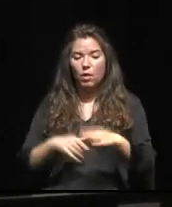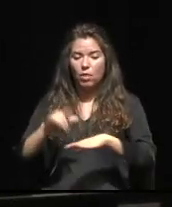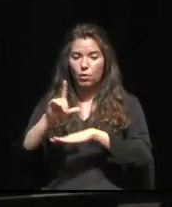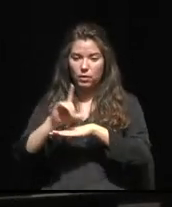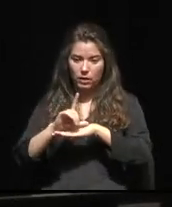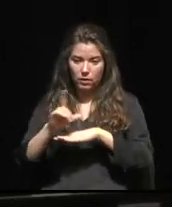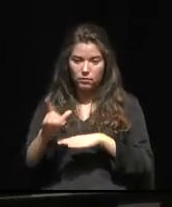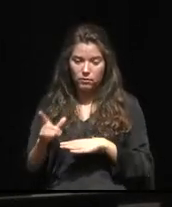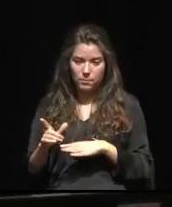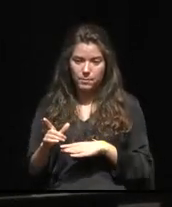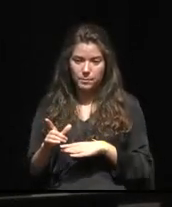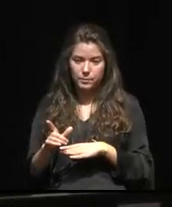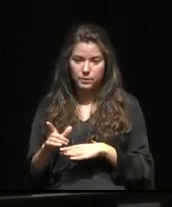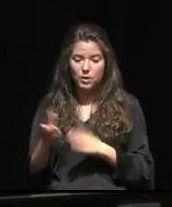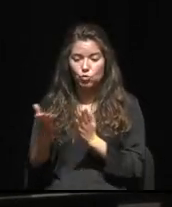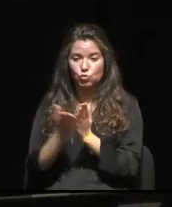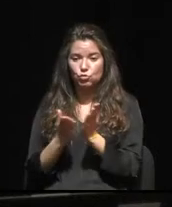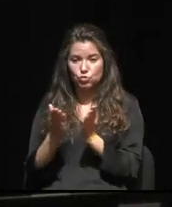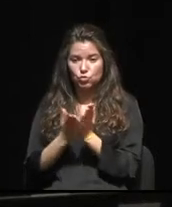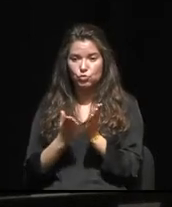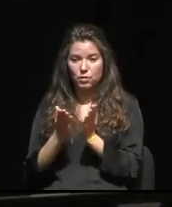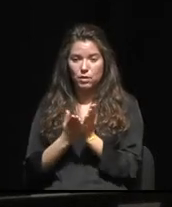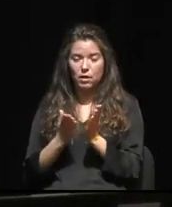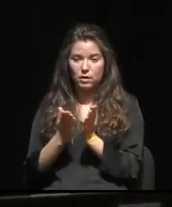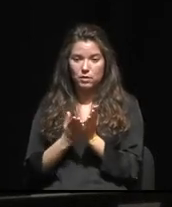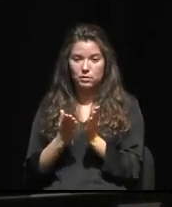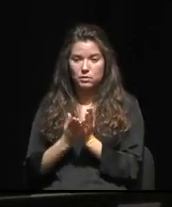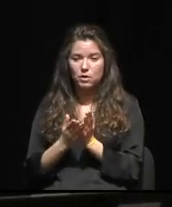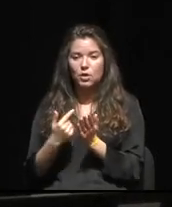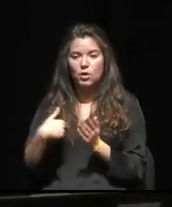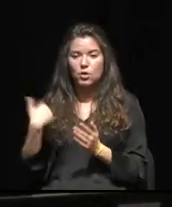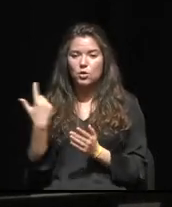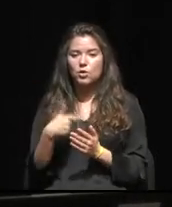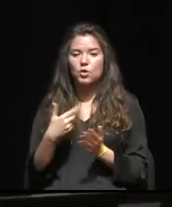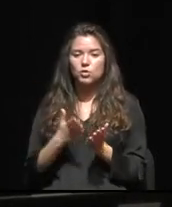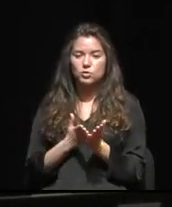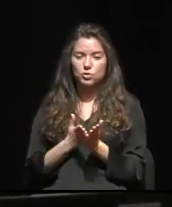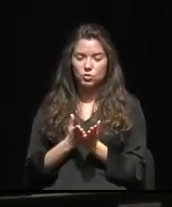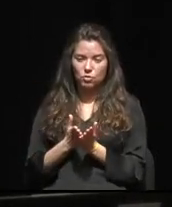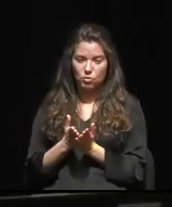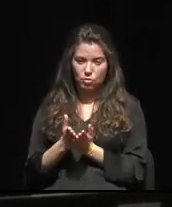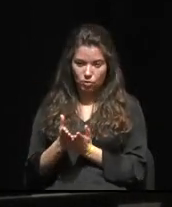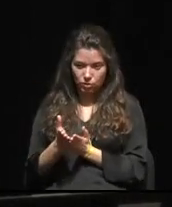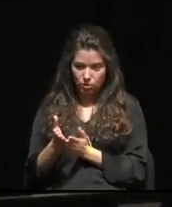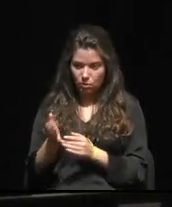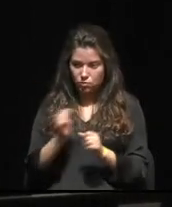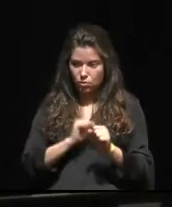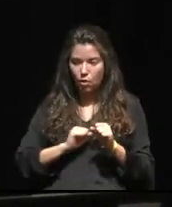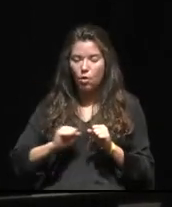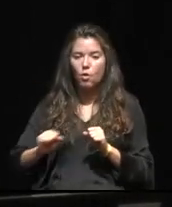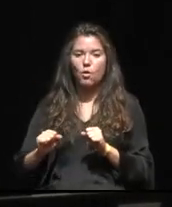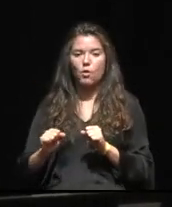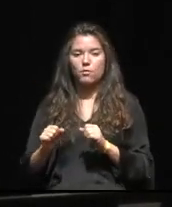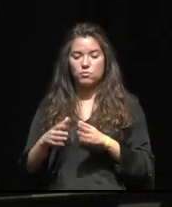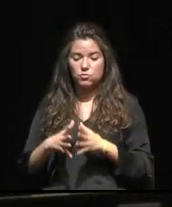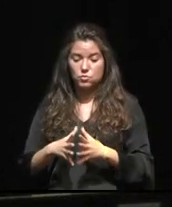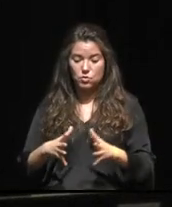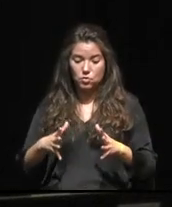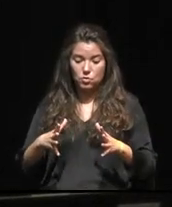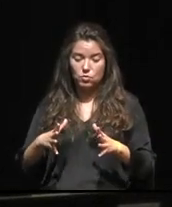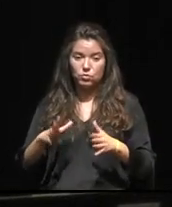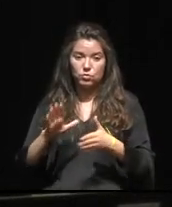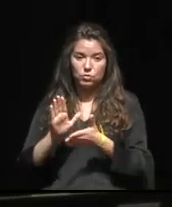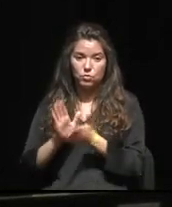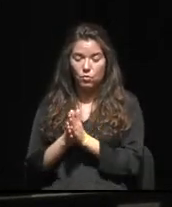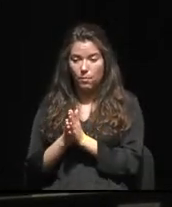livre dos Estudantes mantemos a nossa oposição já conhecida a questão do alargamento dos Passos nos